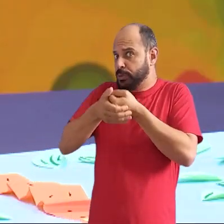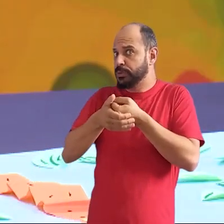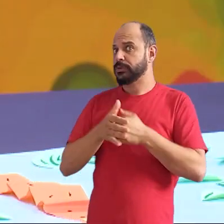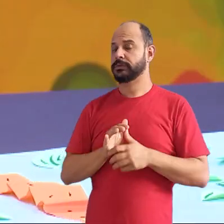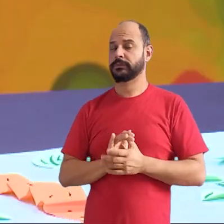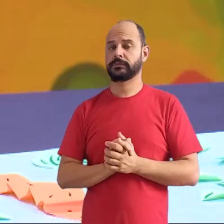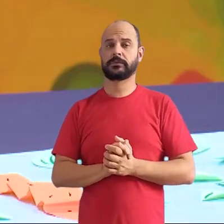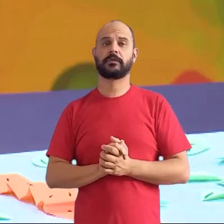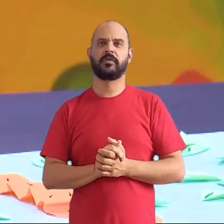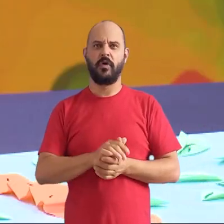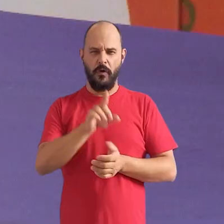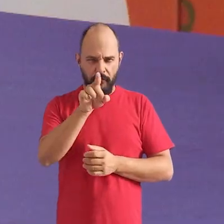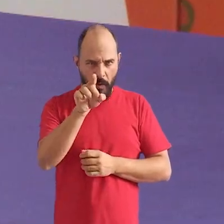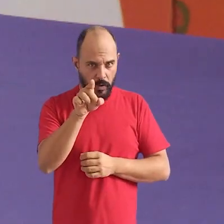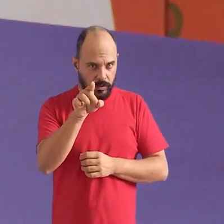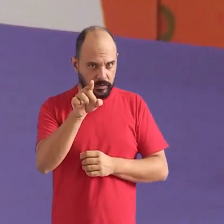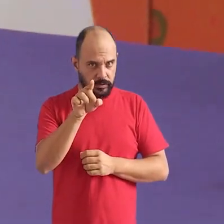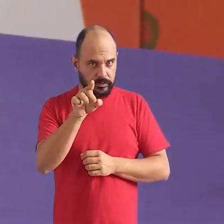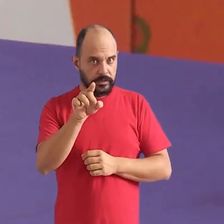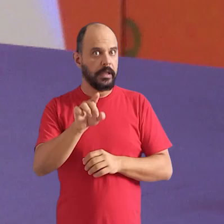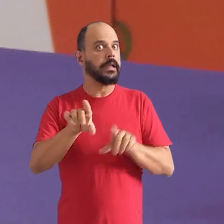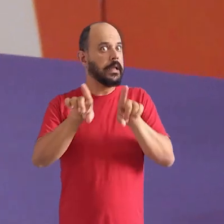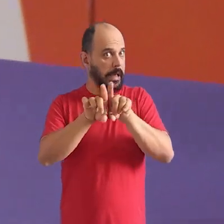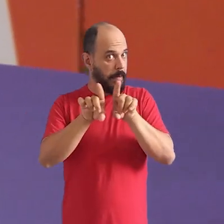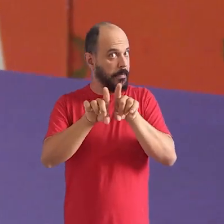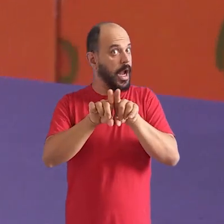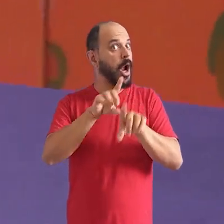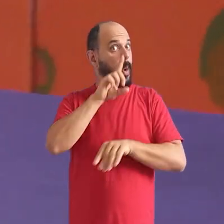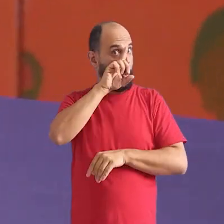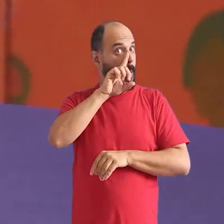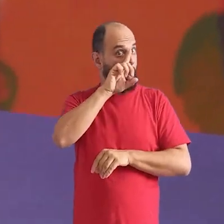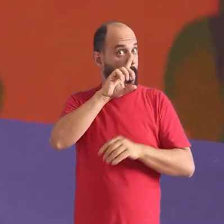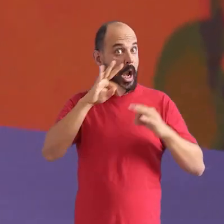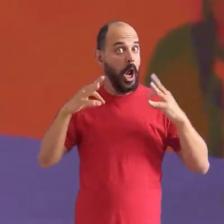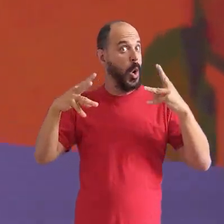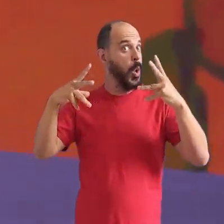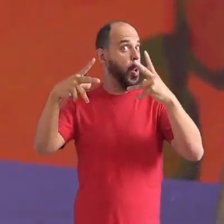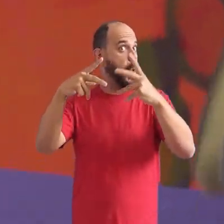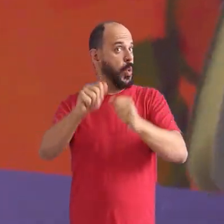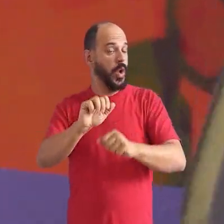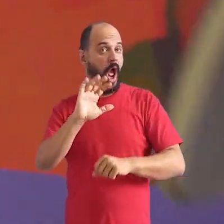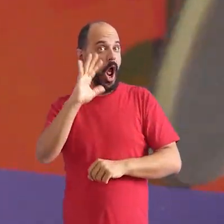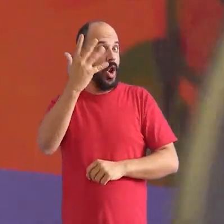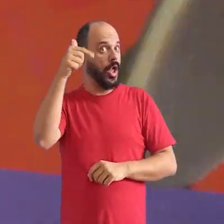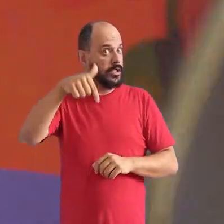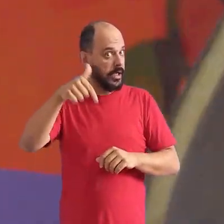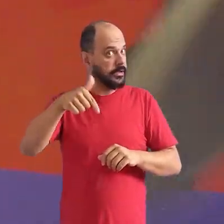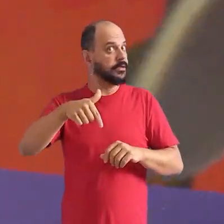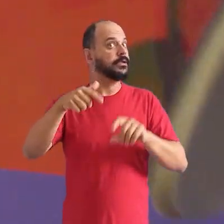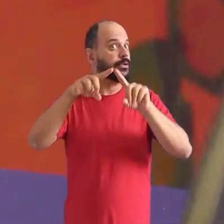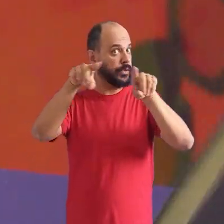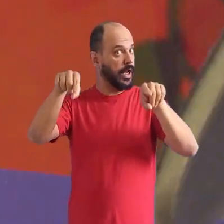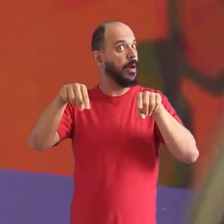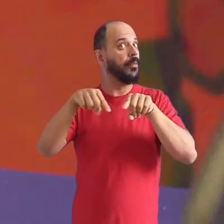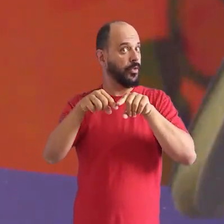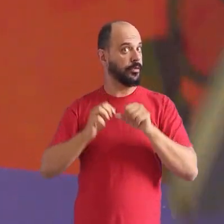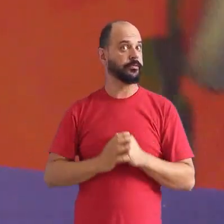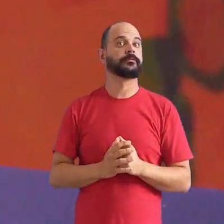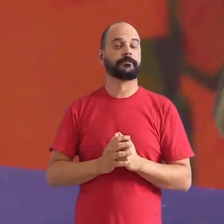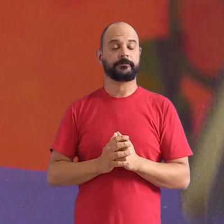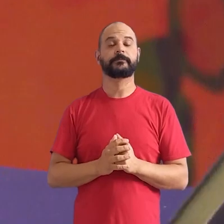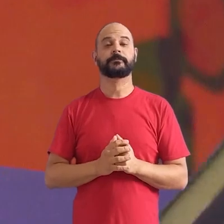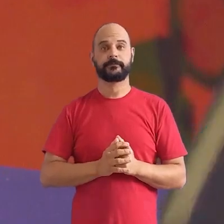aqui escondidinho. E você aí, fique atento a tudo que acontece no